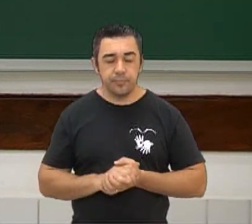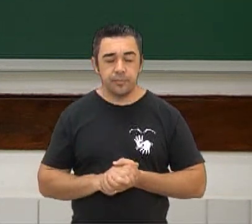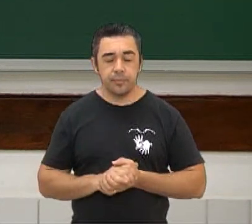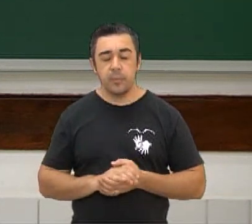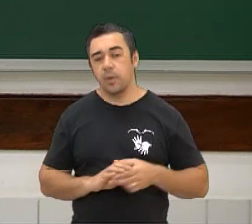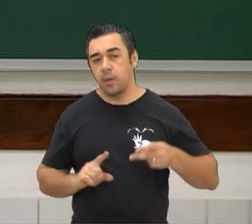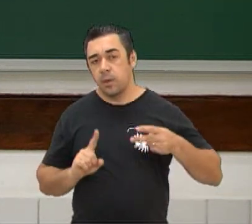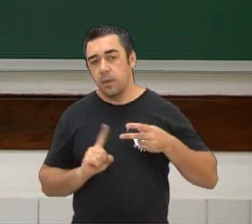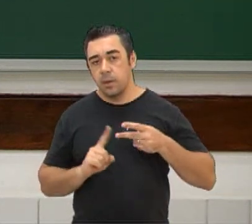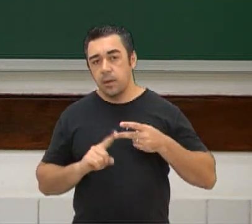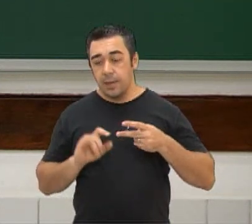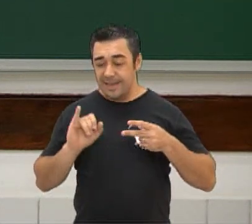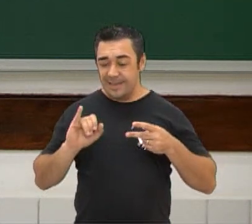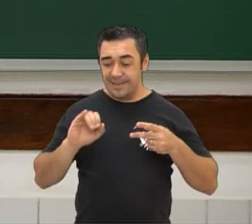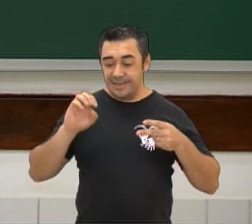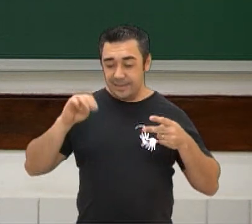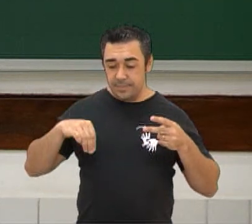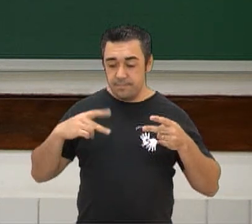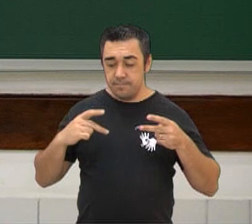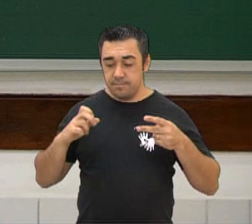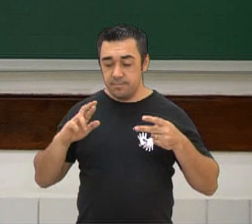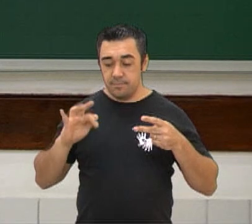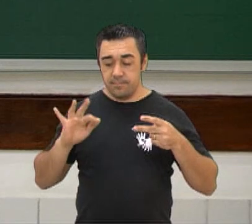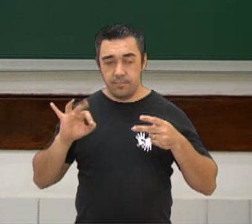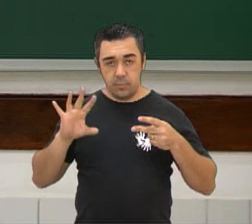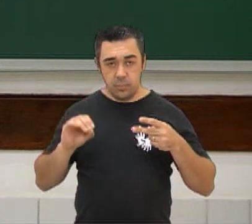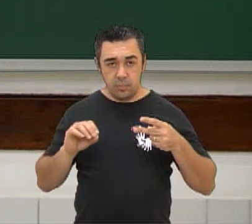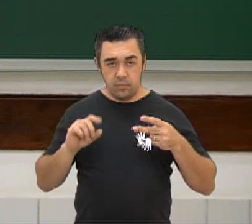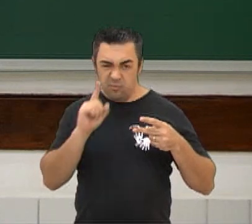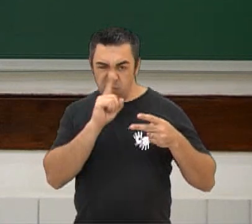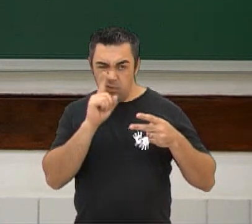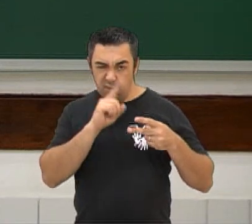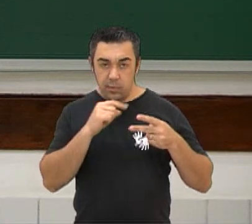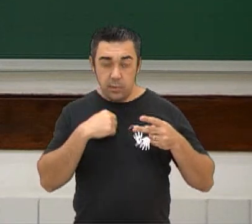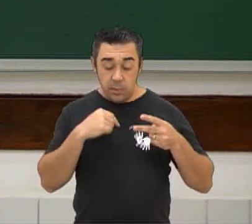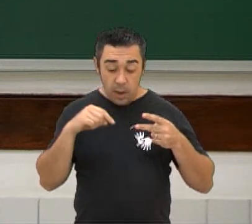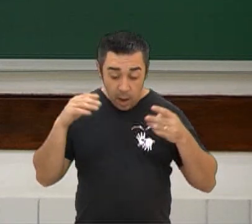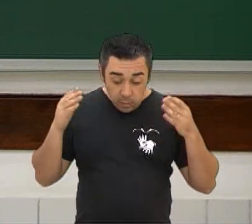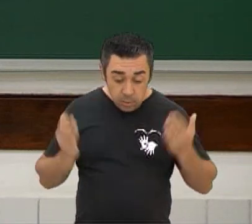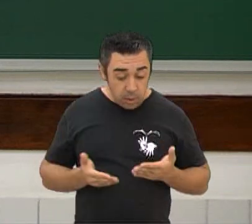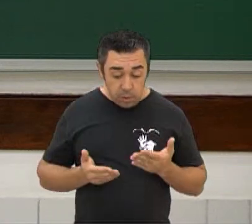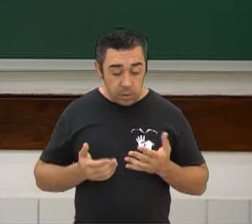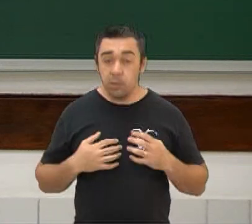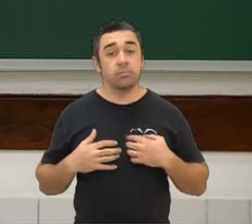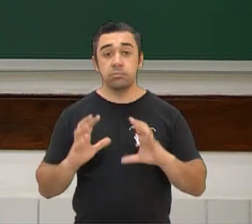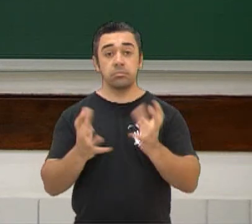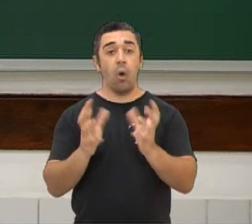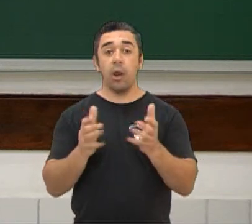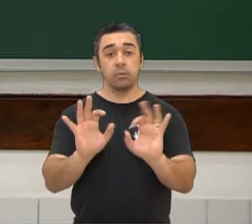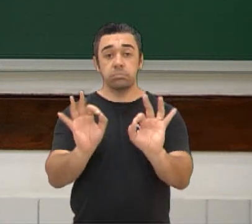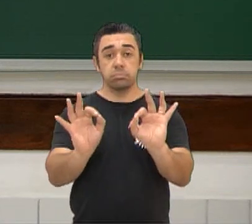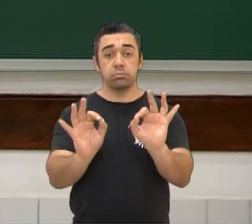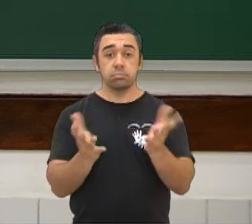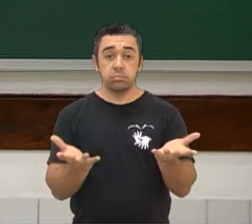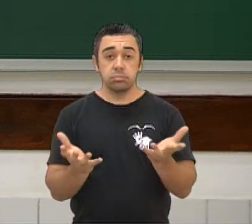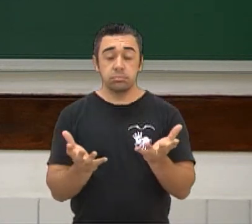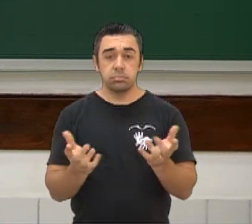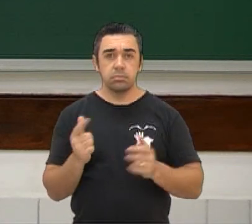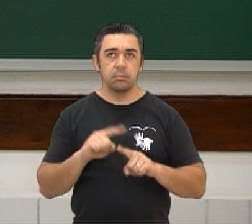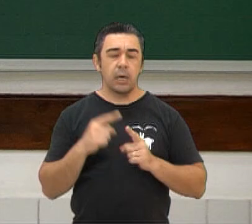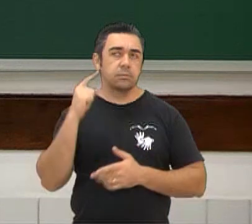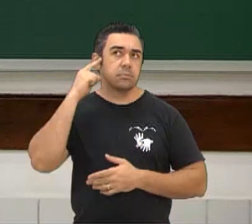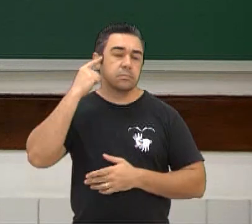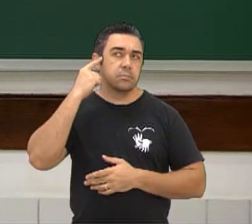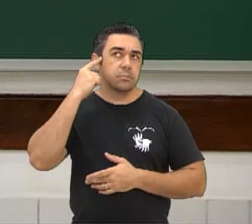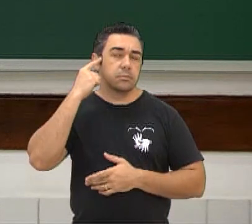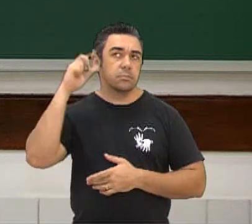meu conhecimento imperfeito é talvez o que está acontecendo agora. Eu não estou com uma bola de basquete na minha mão, mas eu